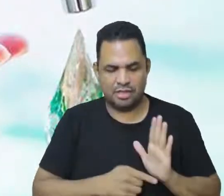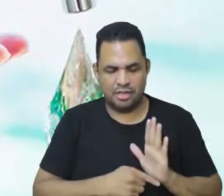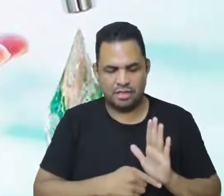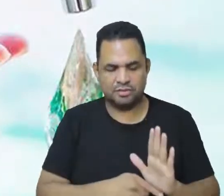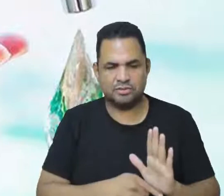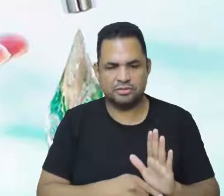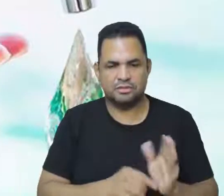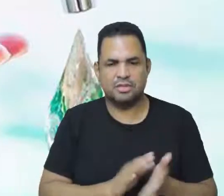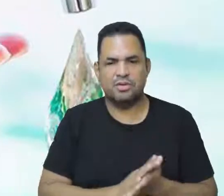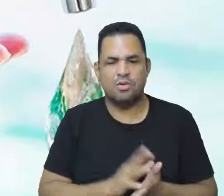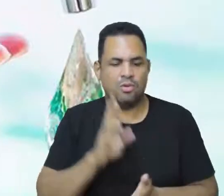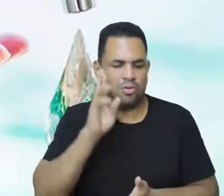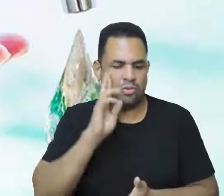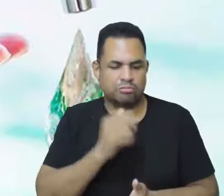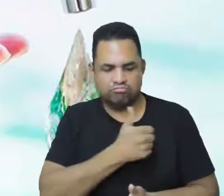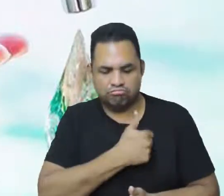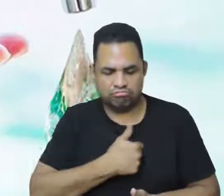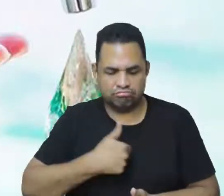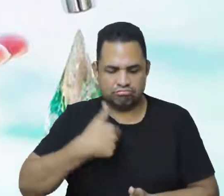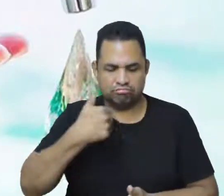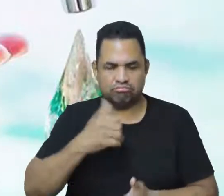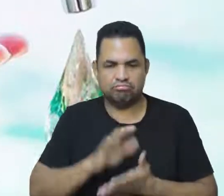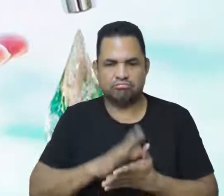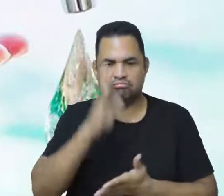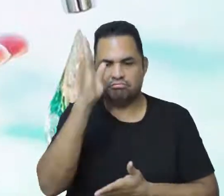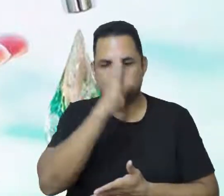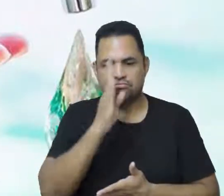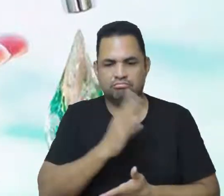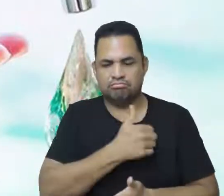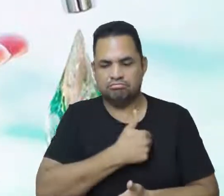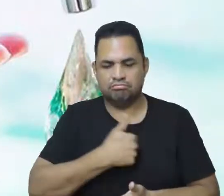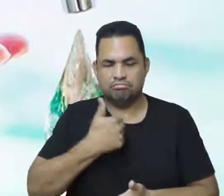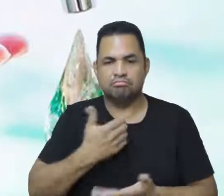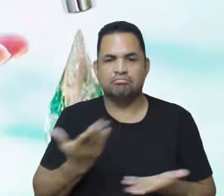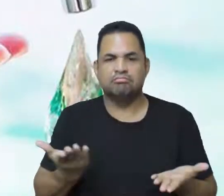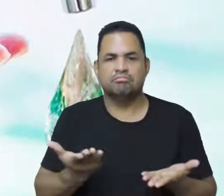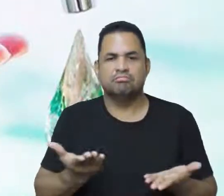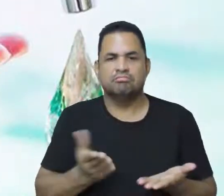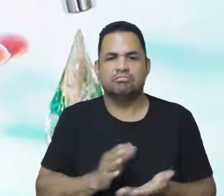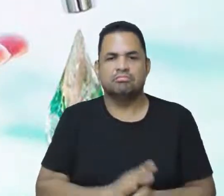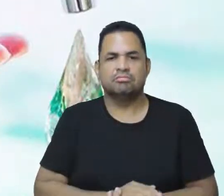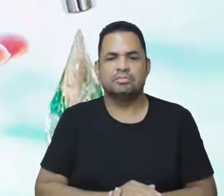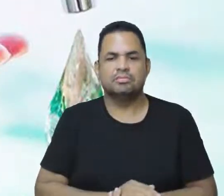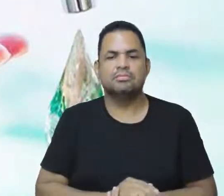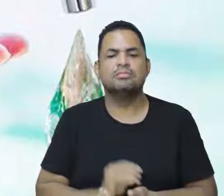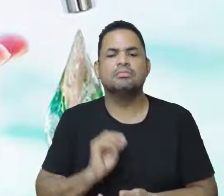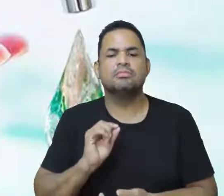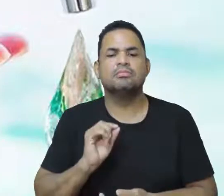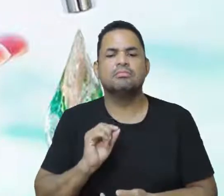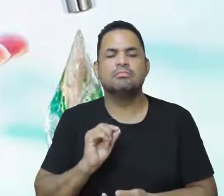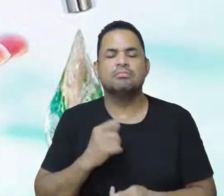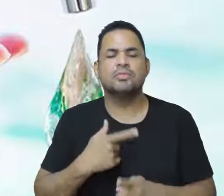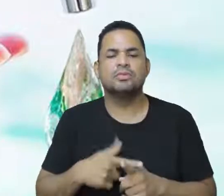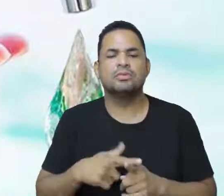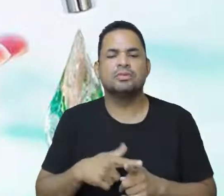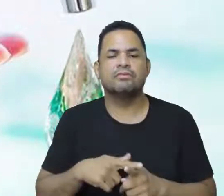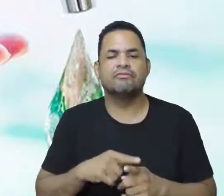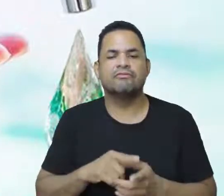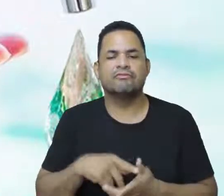Rondônia melhor, um Brasil melhor e, por que não dizer, um mundo melhor.